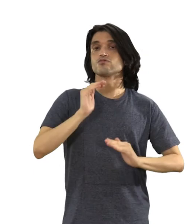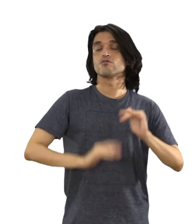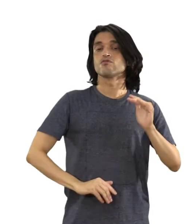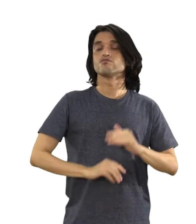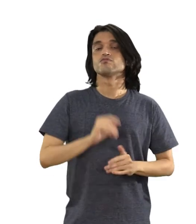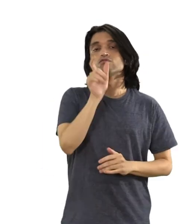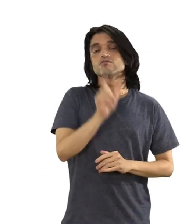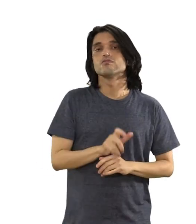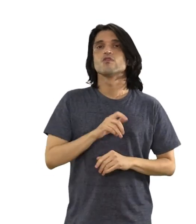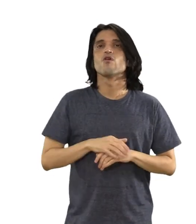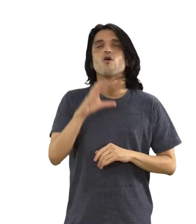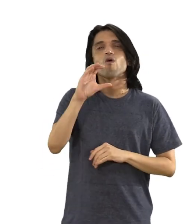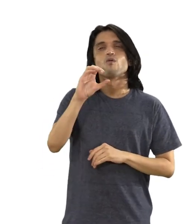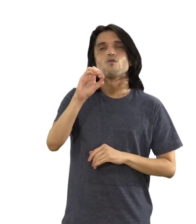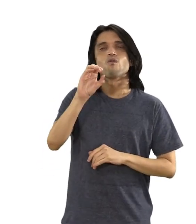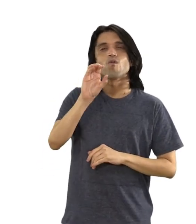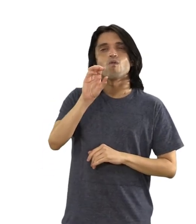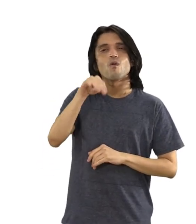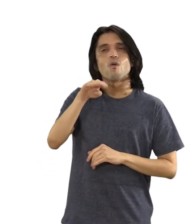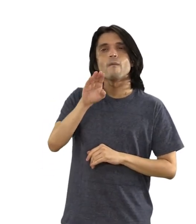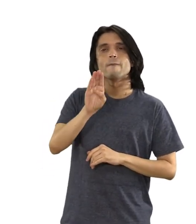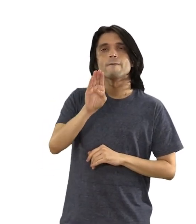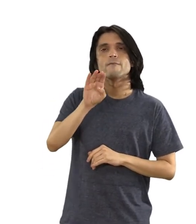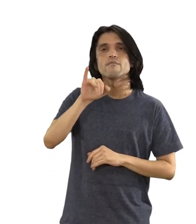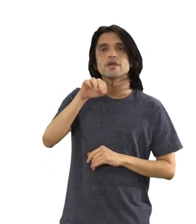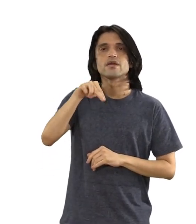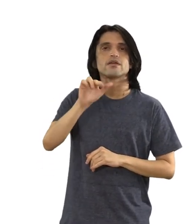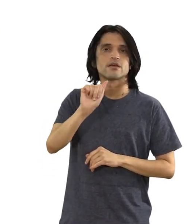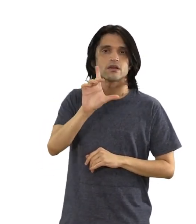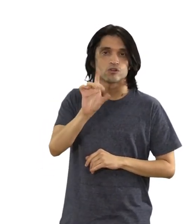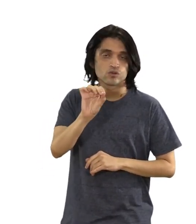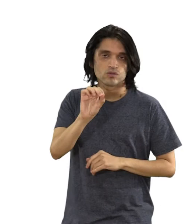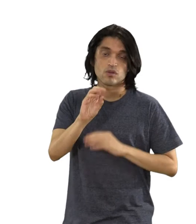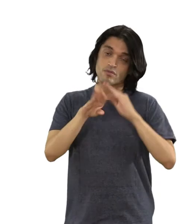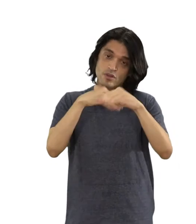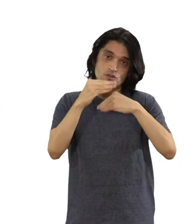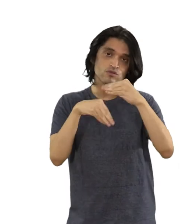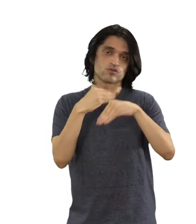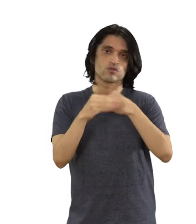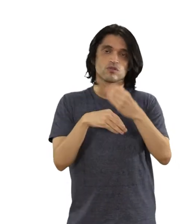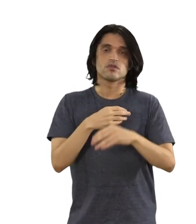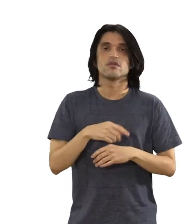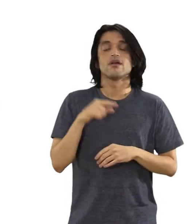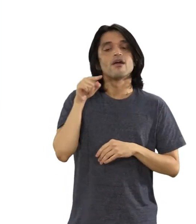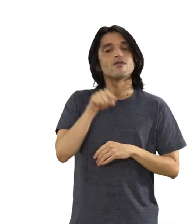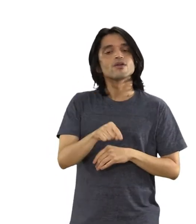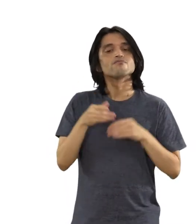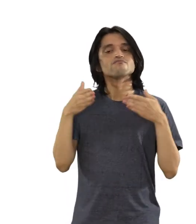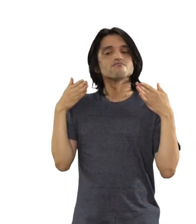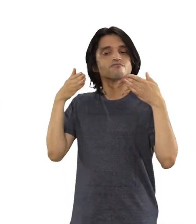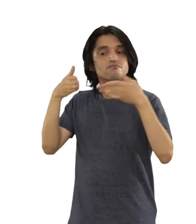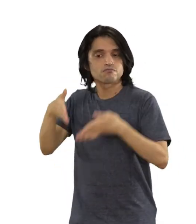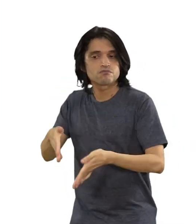Currículo combinado ou misto, que traz relevância para os atributos, mas